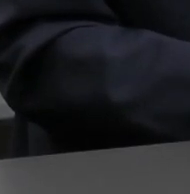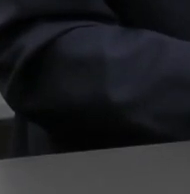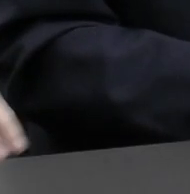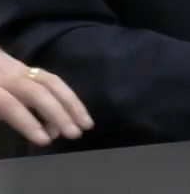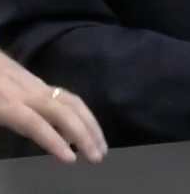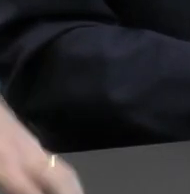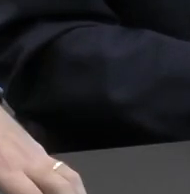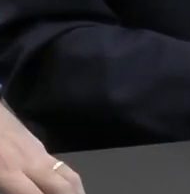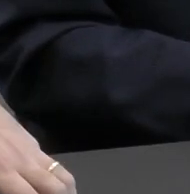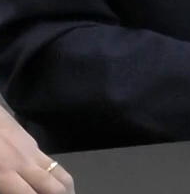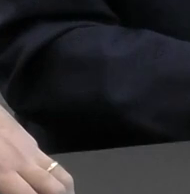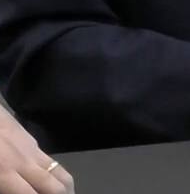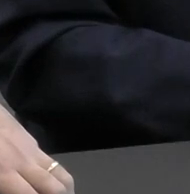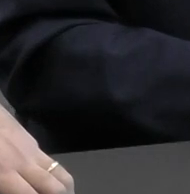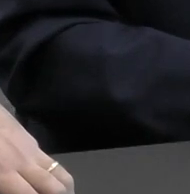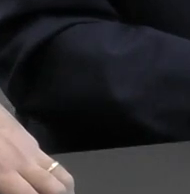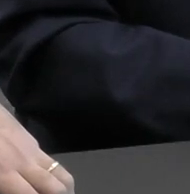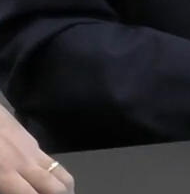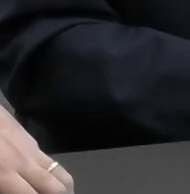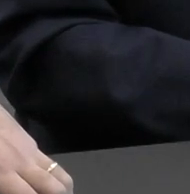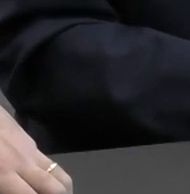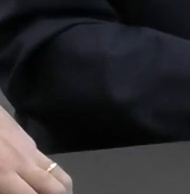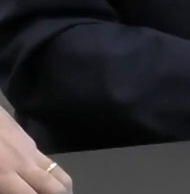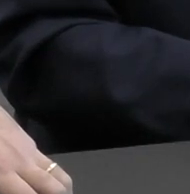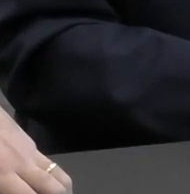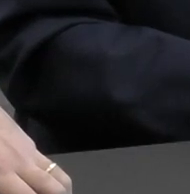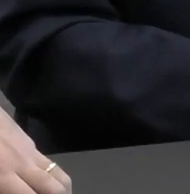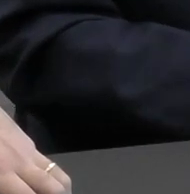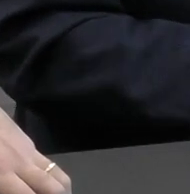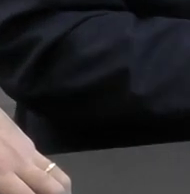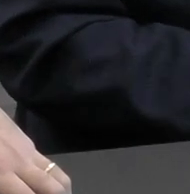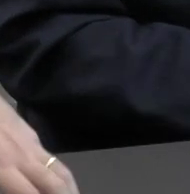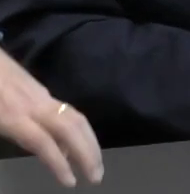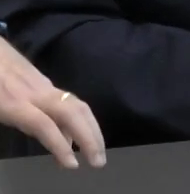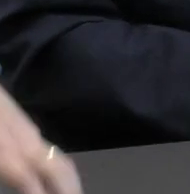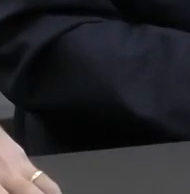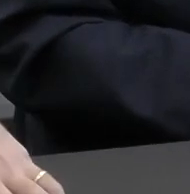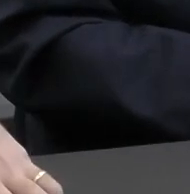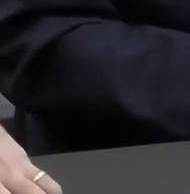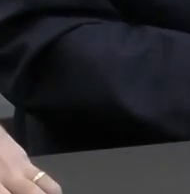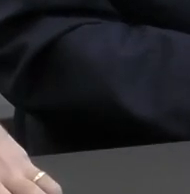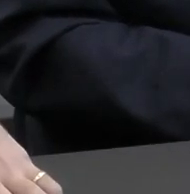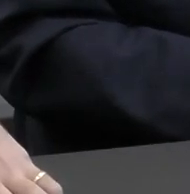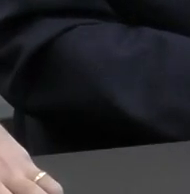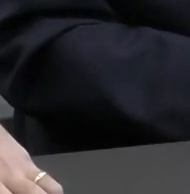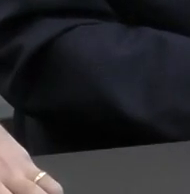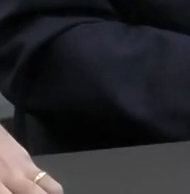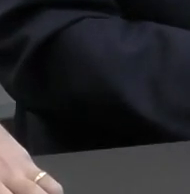onde administrativamente houve desídia tanto da capitania quanto